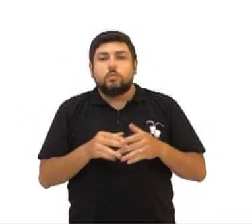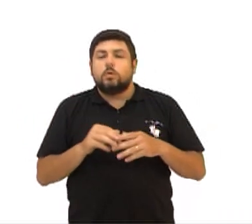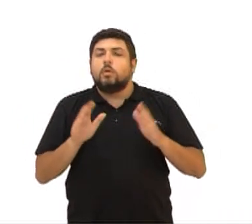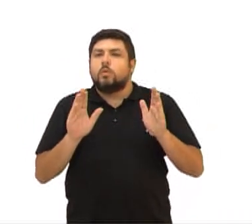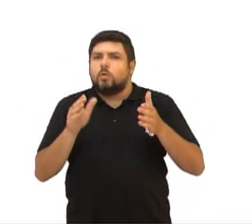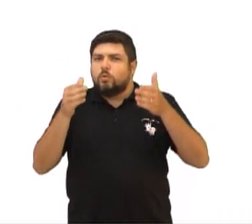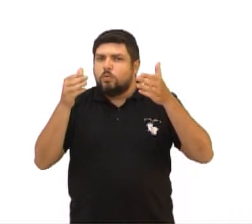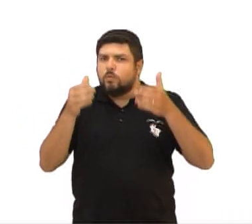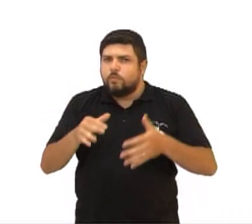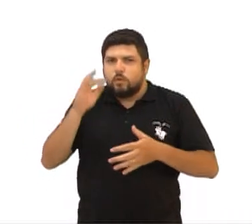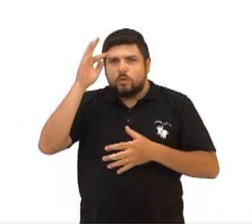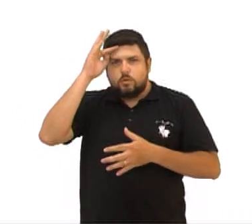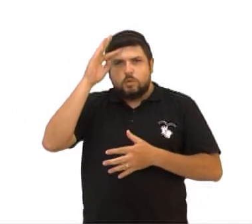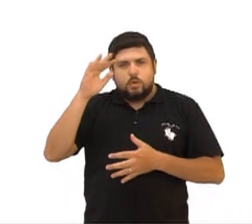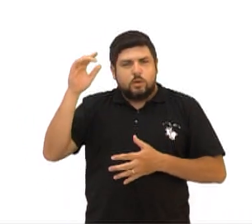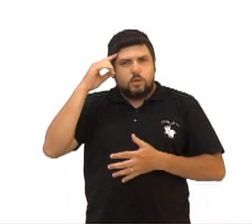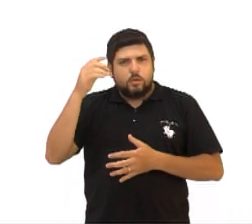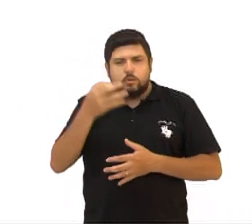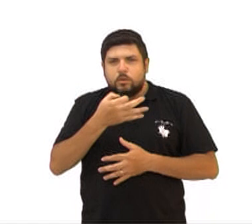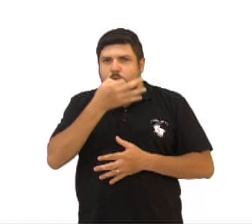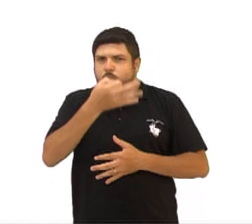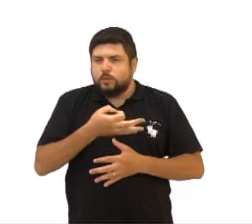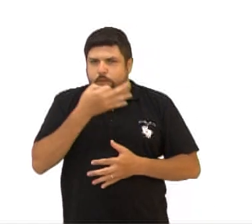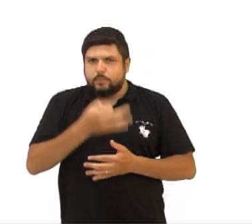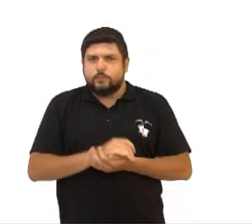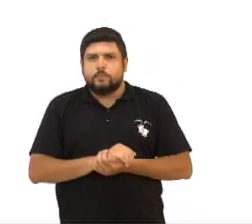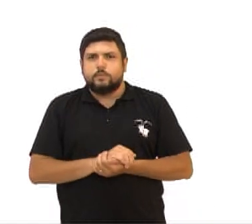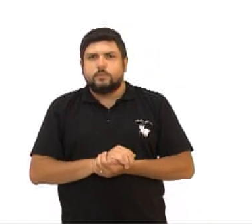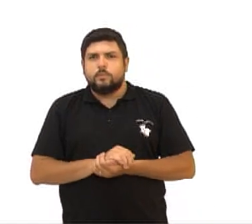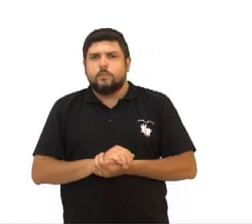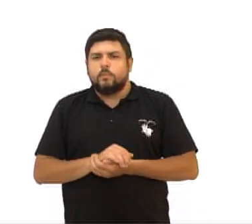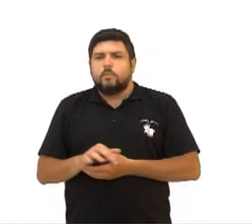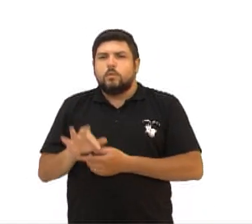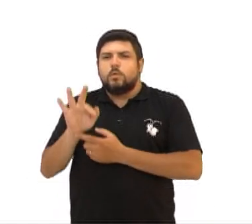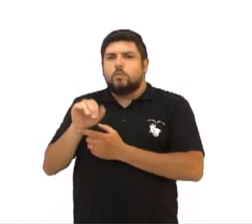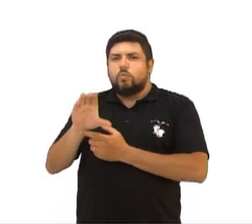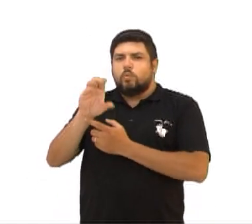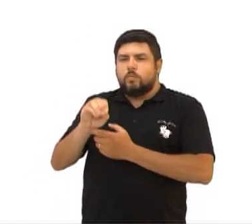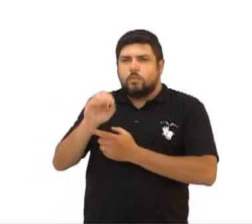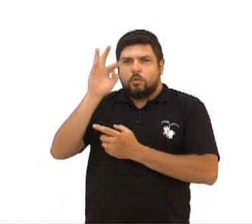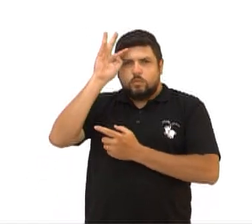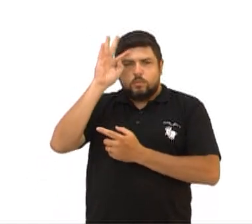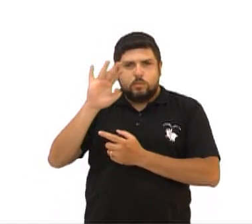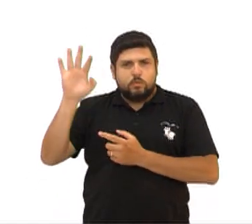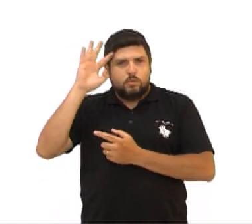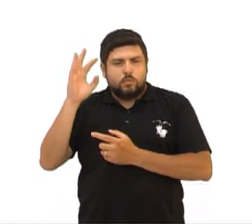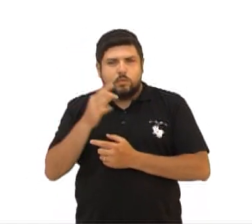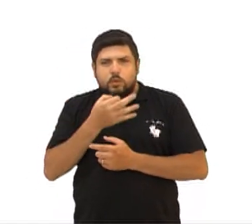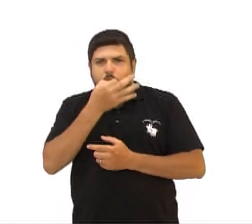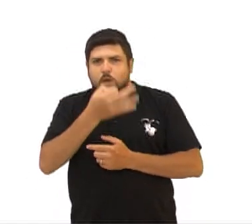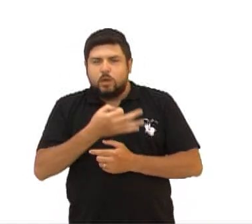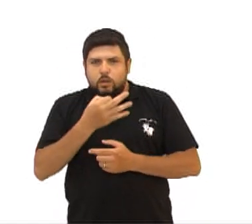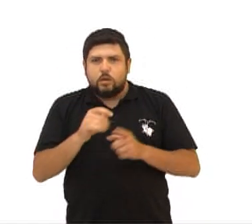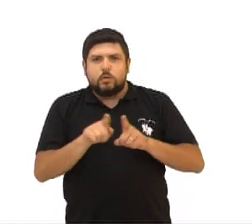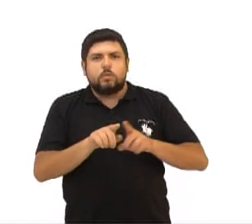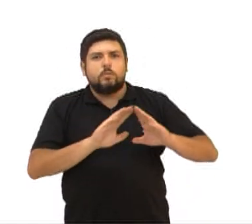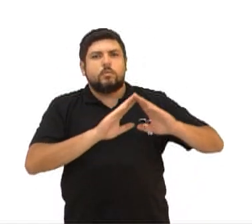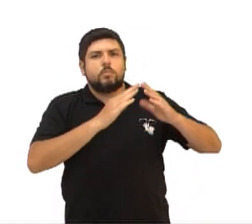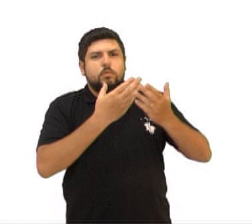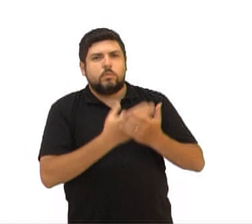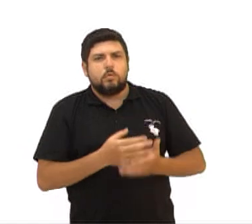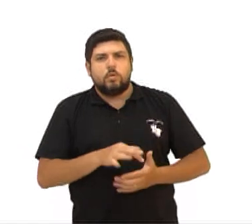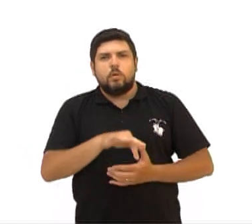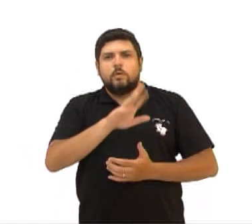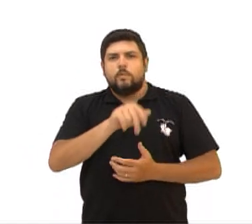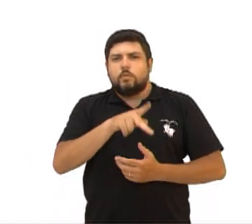teoria crítica. Veja, o foco, teoria crítica e Escola de Frankfurt, né, a gente pode entender aqui como